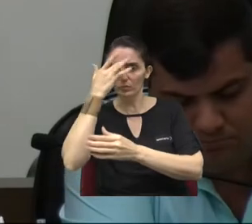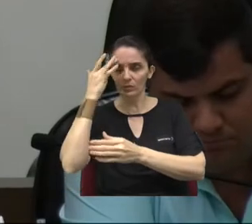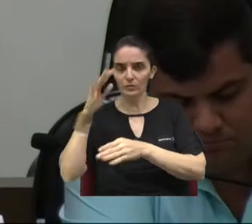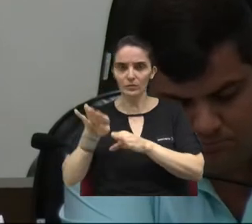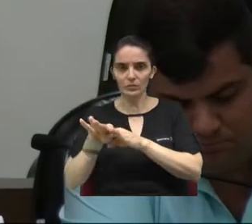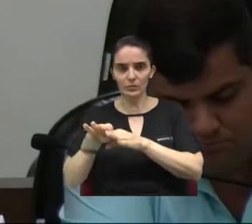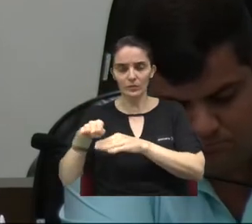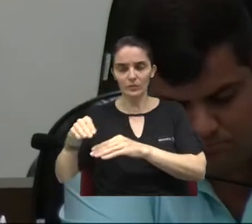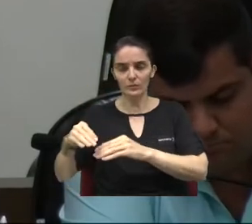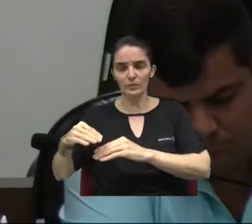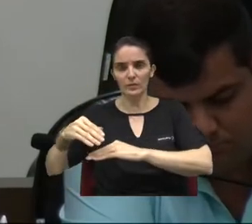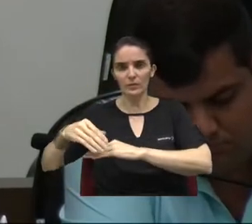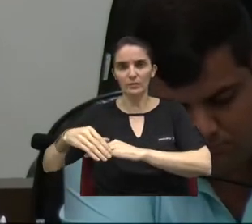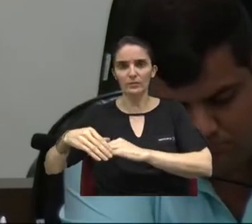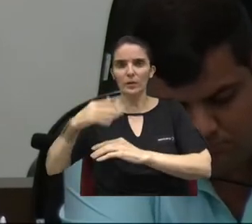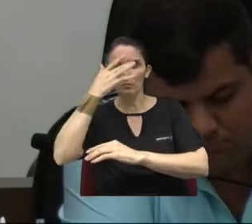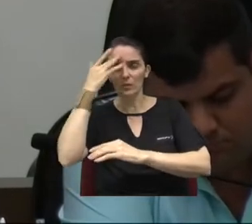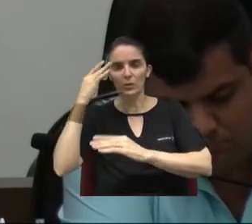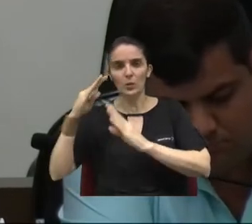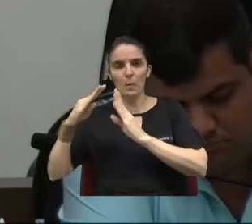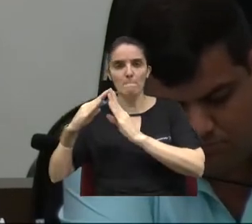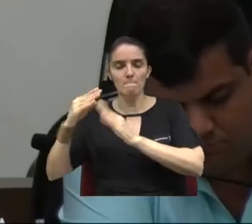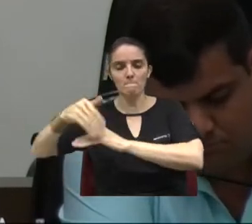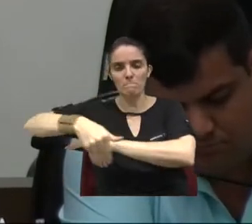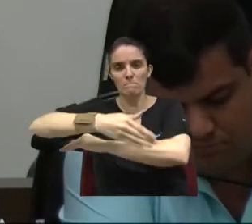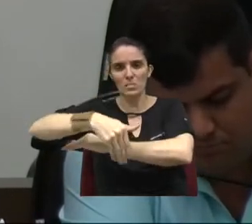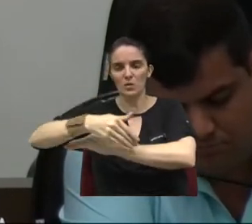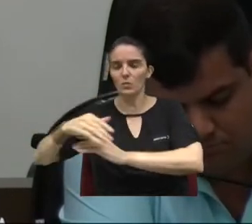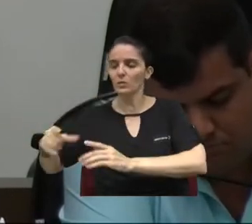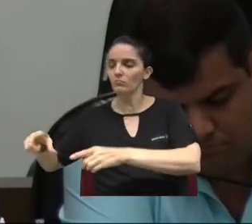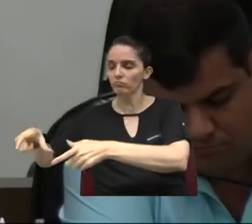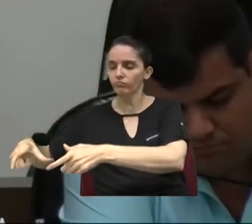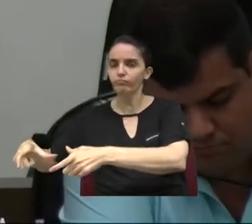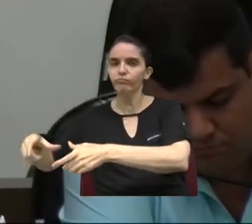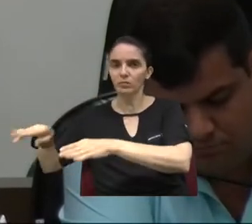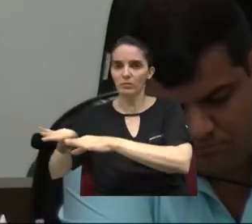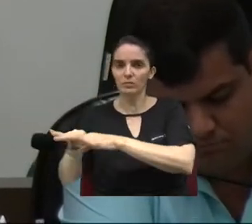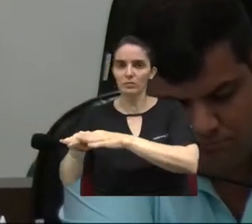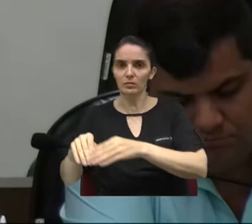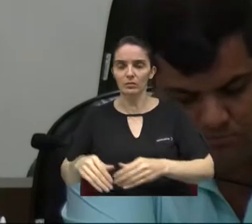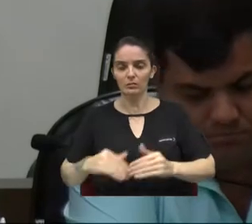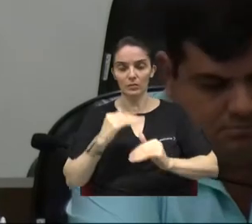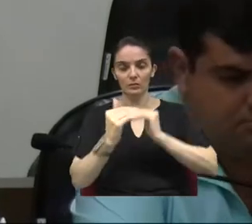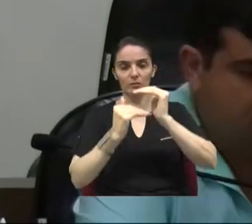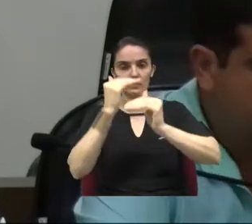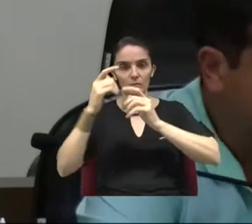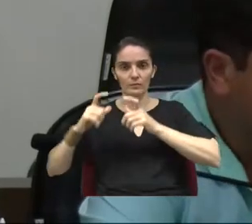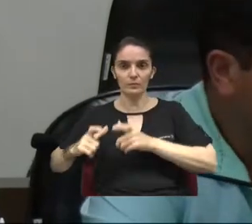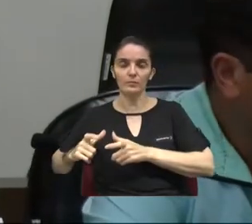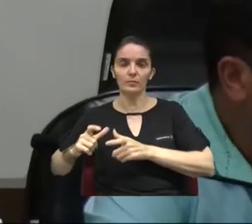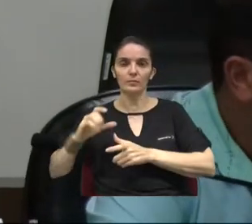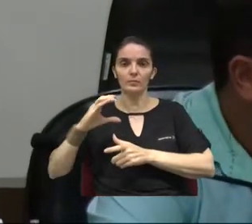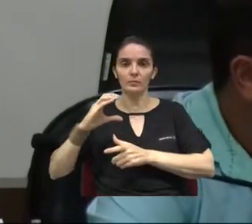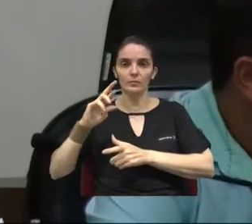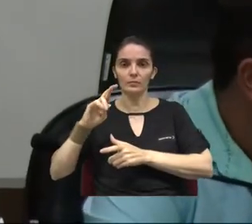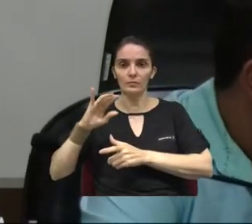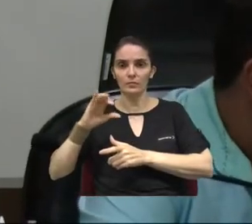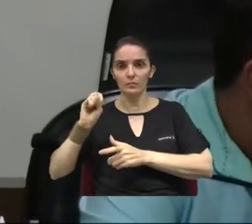rua. Então eu acho que vai estar um desenvolvimento para o nosso bairro, São Cristóvão, Jardim São